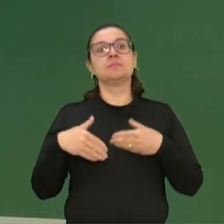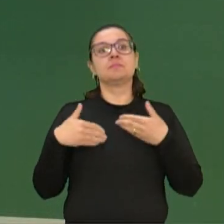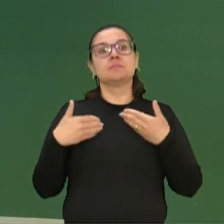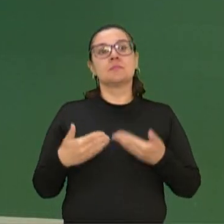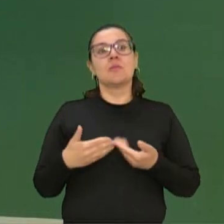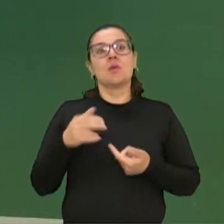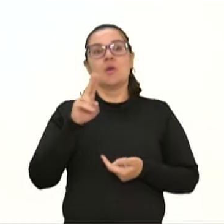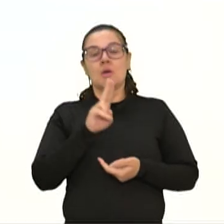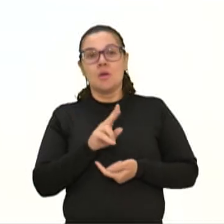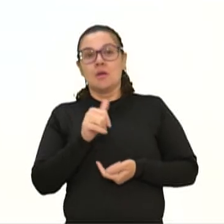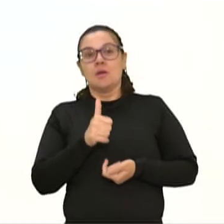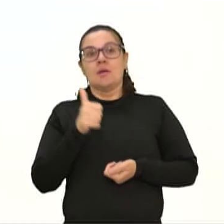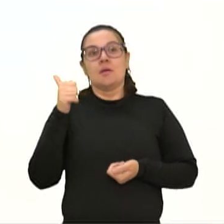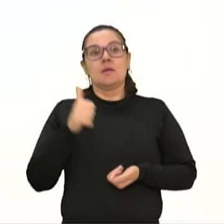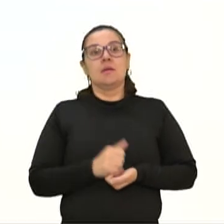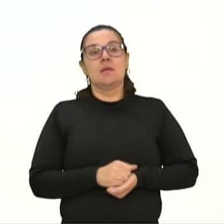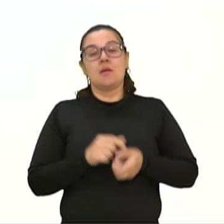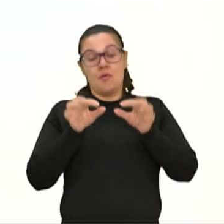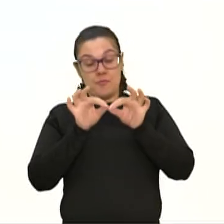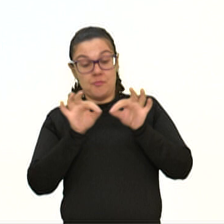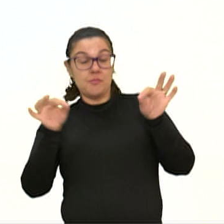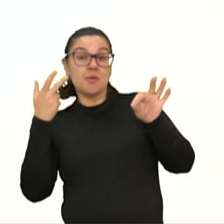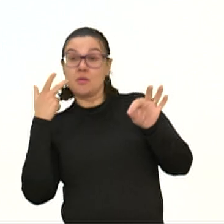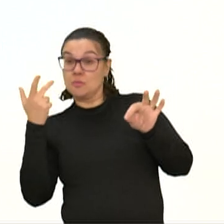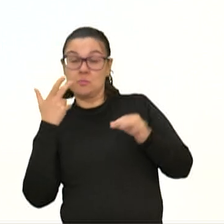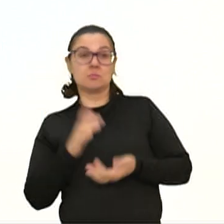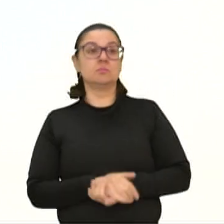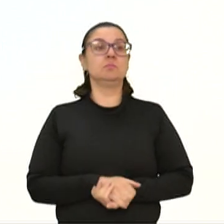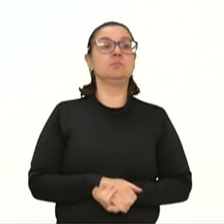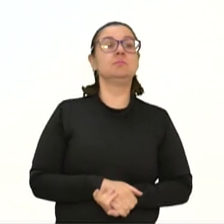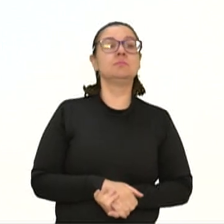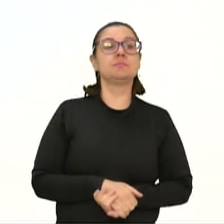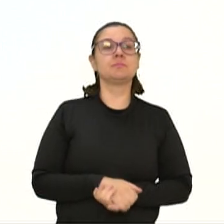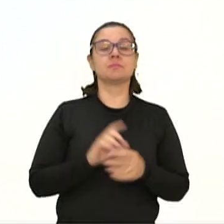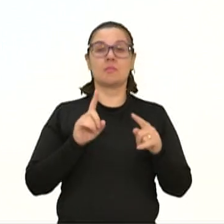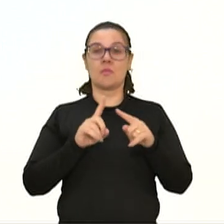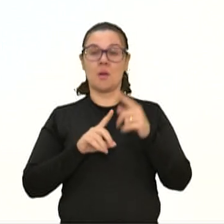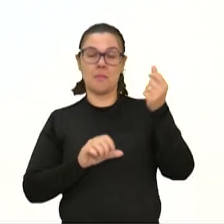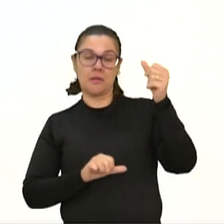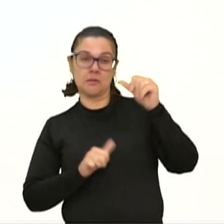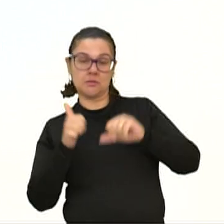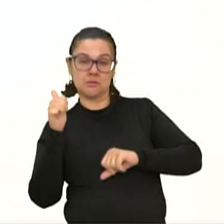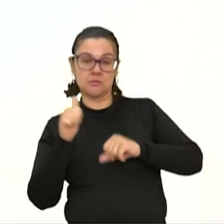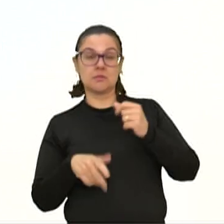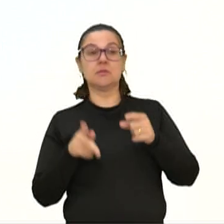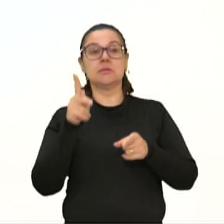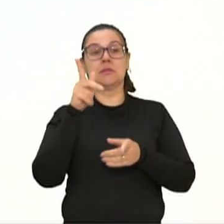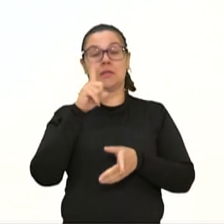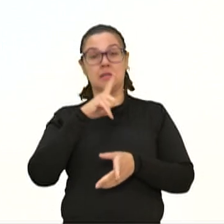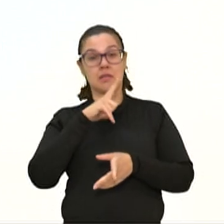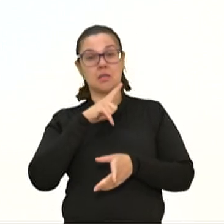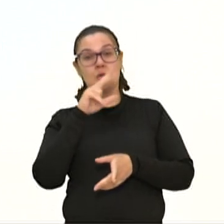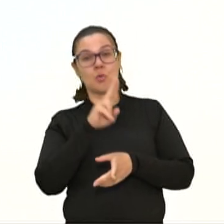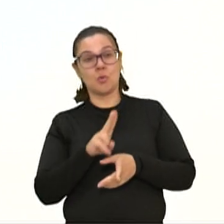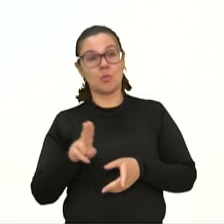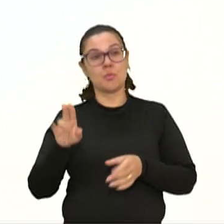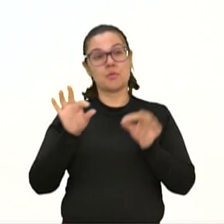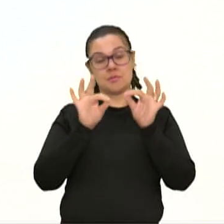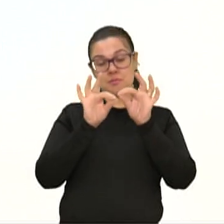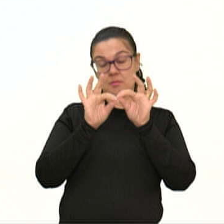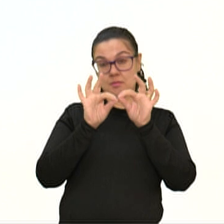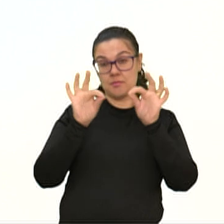está usando, nessa imagem mostra uma fita métrica normal. Mas numa avaliação física, os profissionais eles usam uma